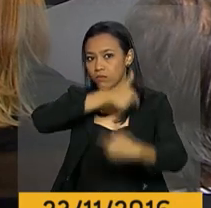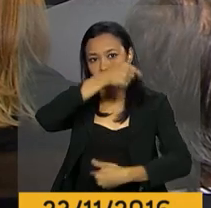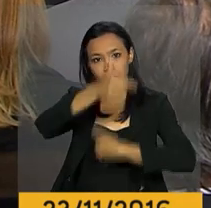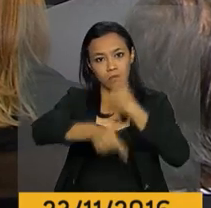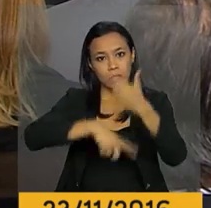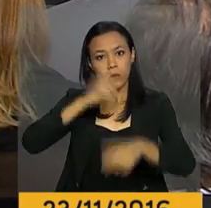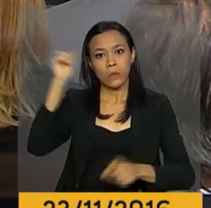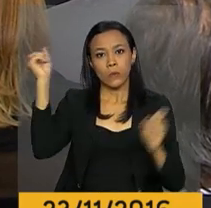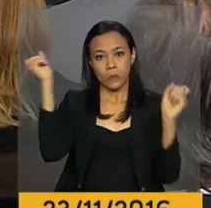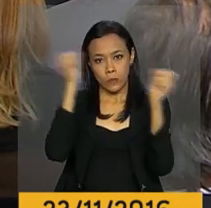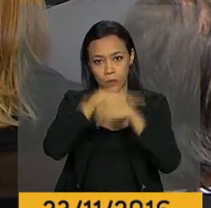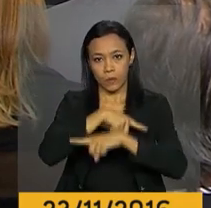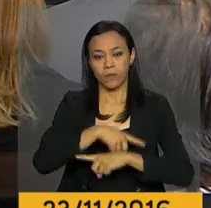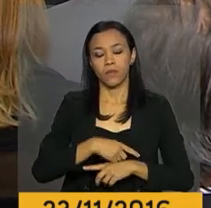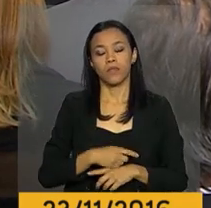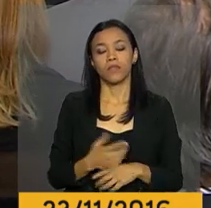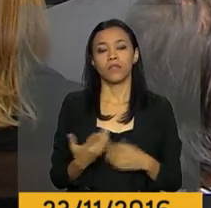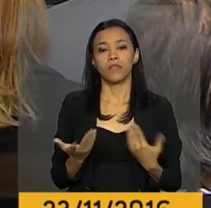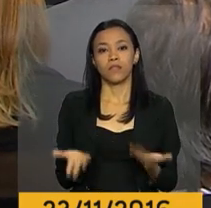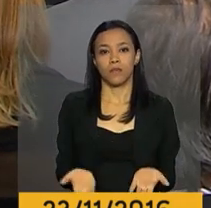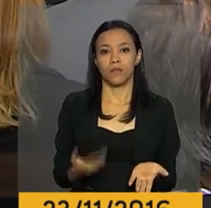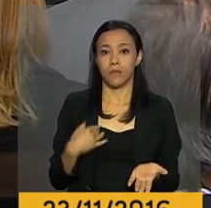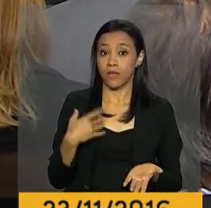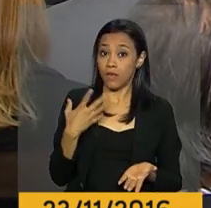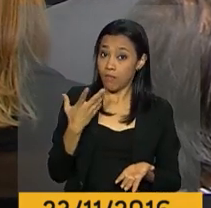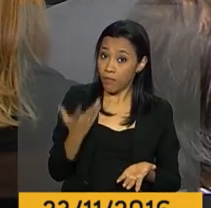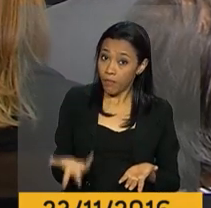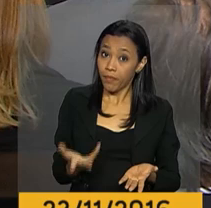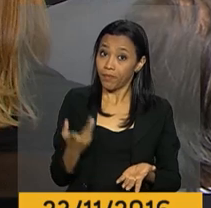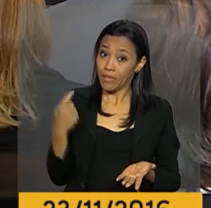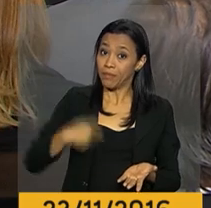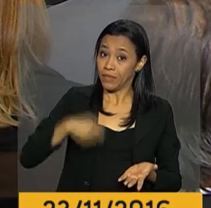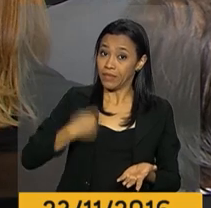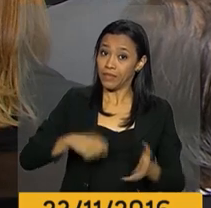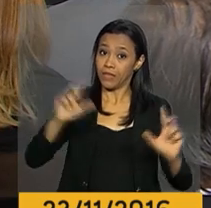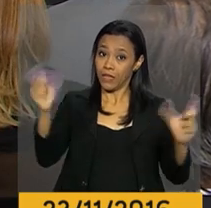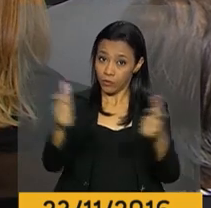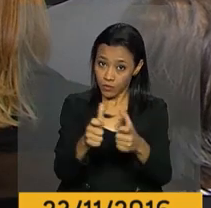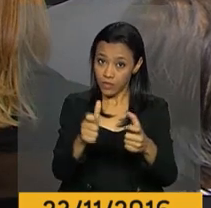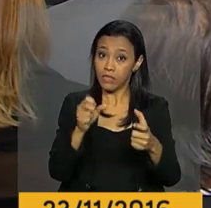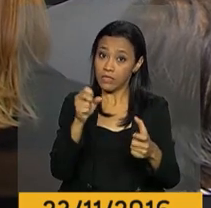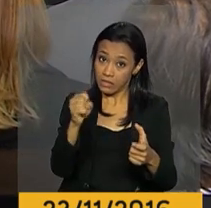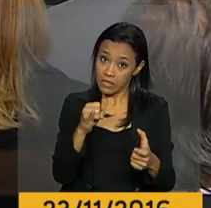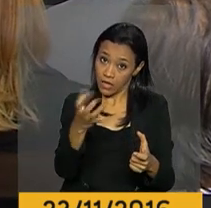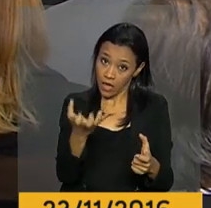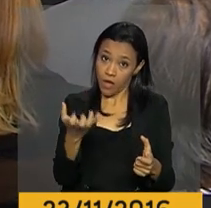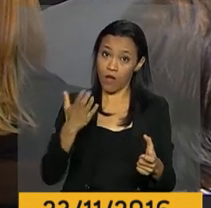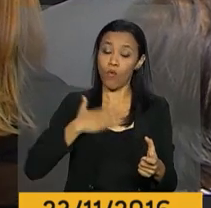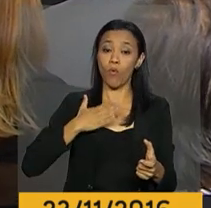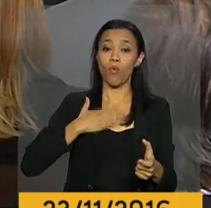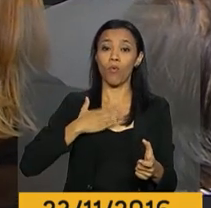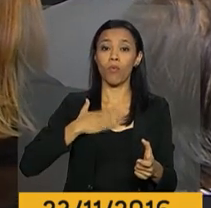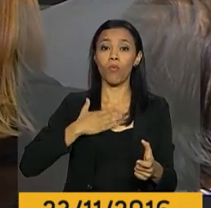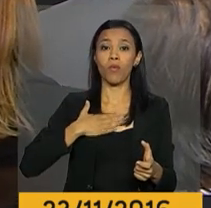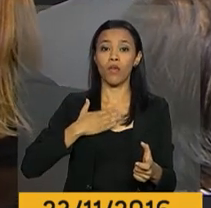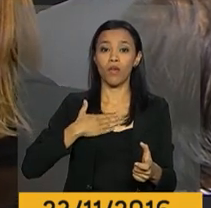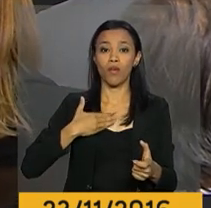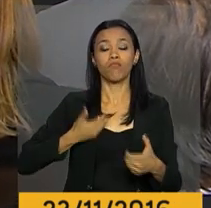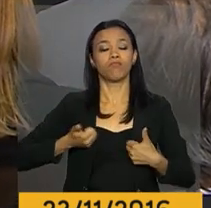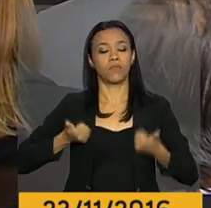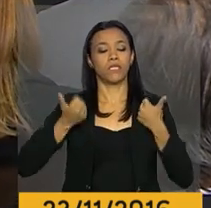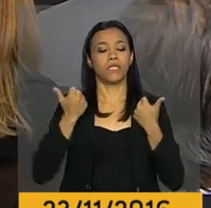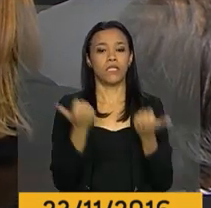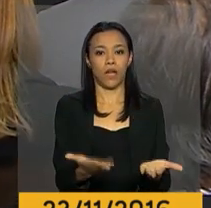e para revelar como você tem que reduzir faça o seguinte se quiser meu cargo à disposição e